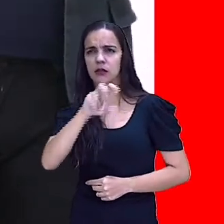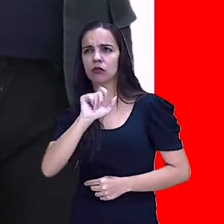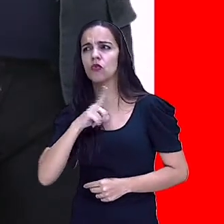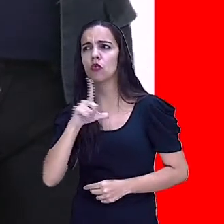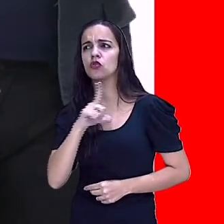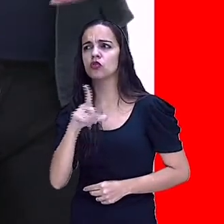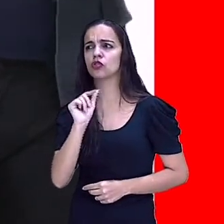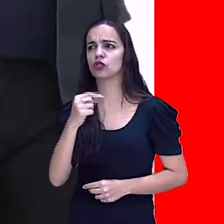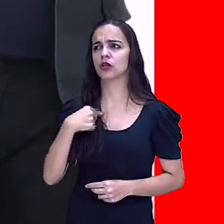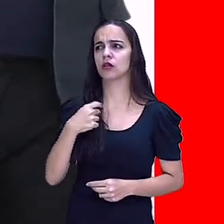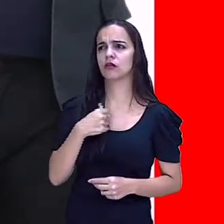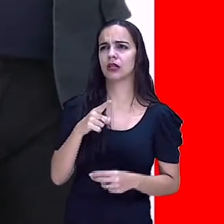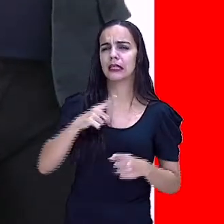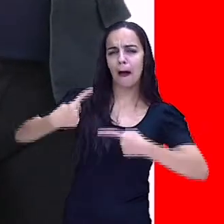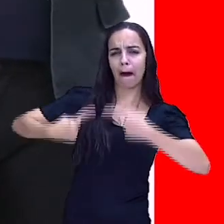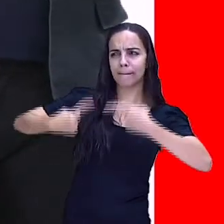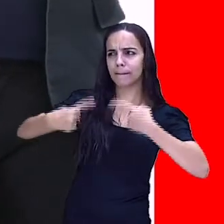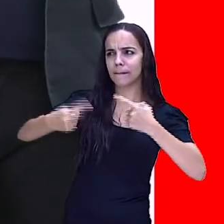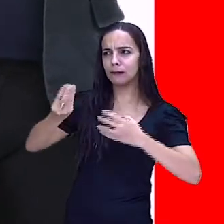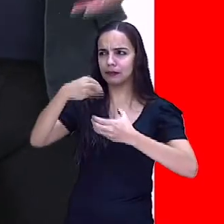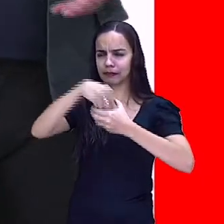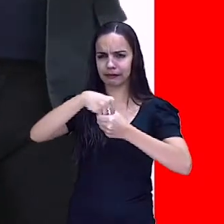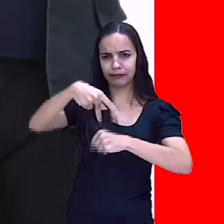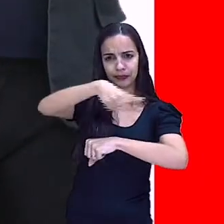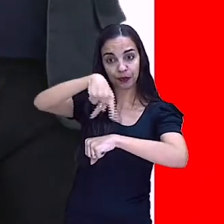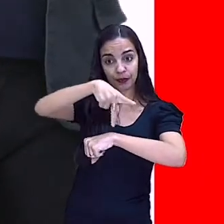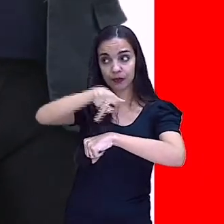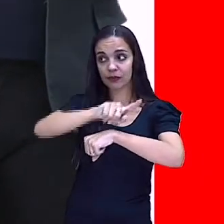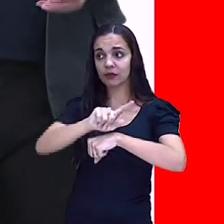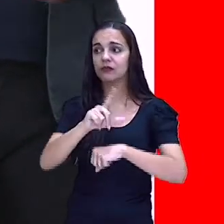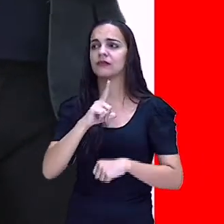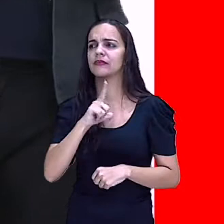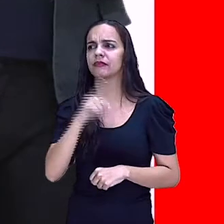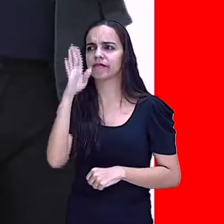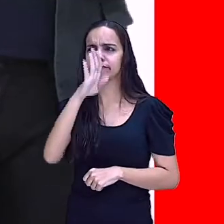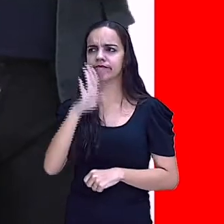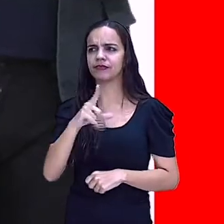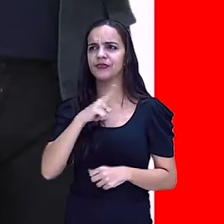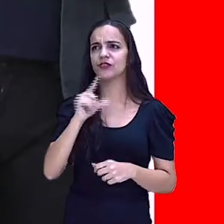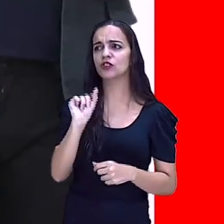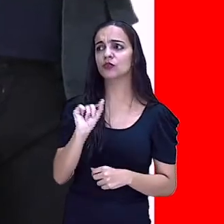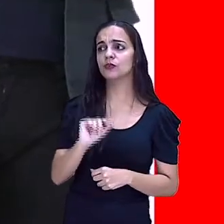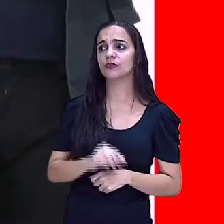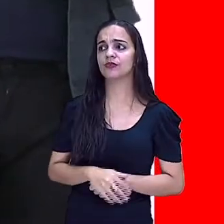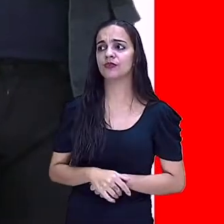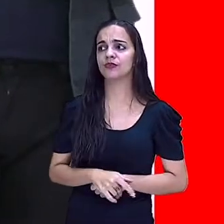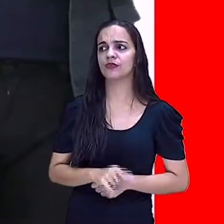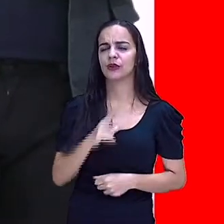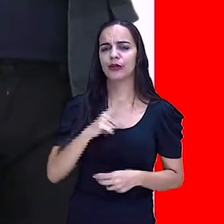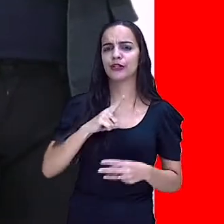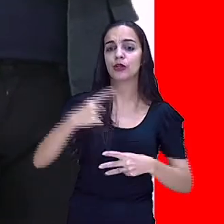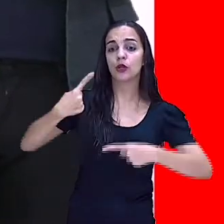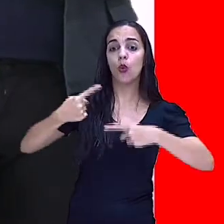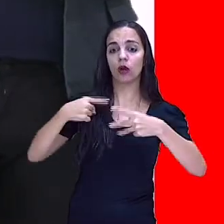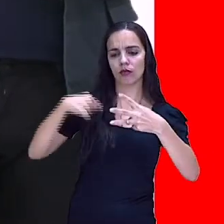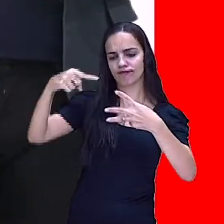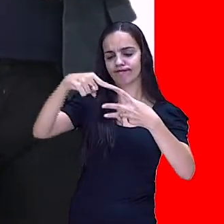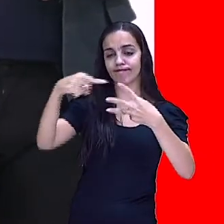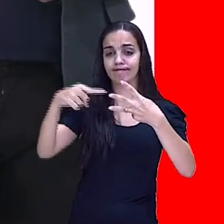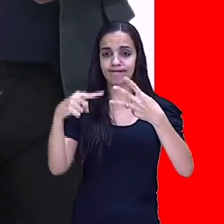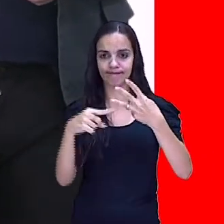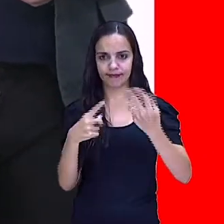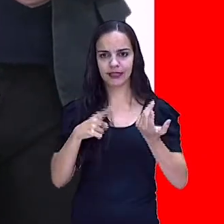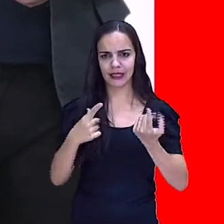vida política do nosso país agitou-se. Partidos políticos começaram